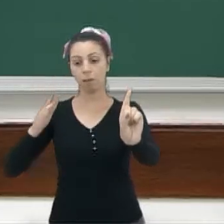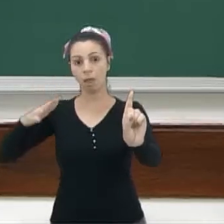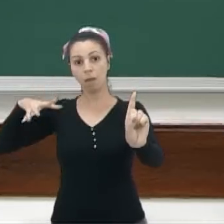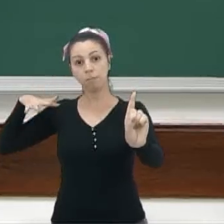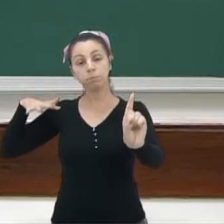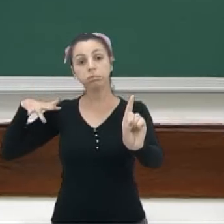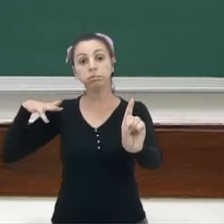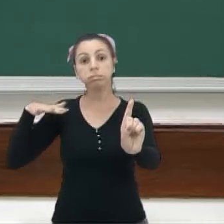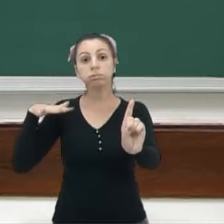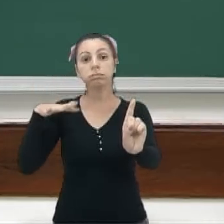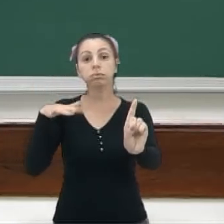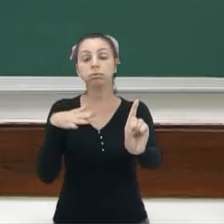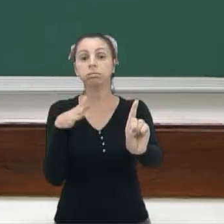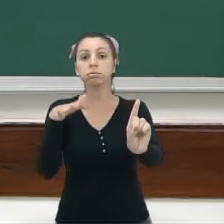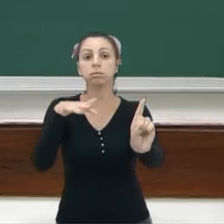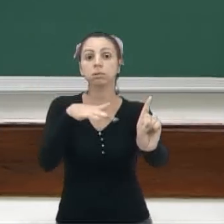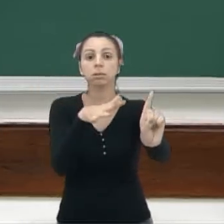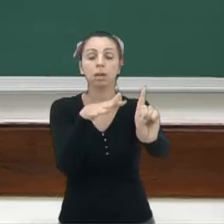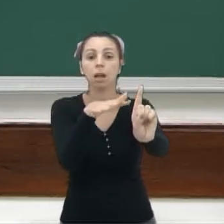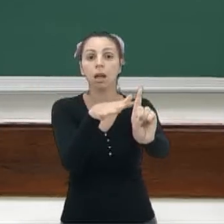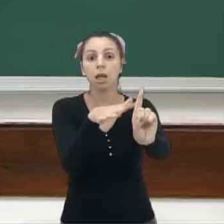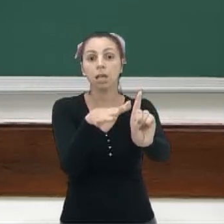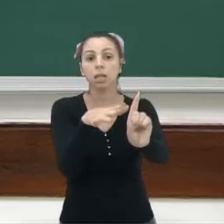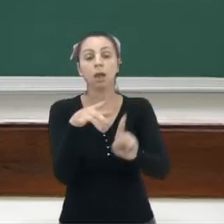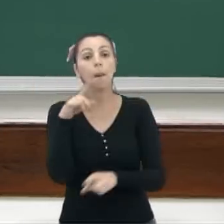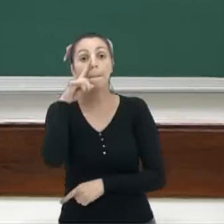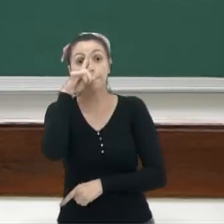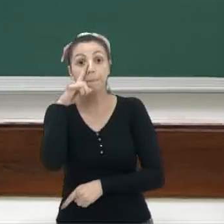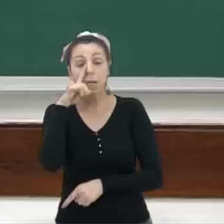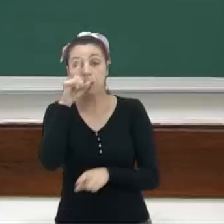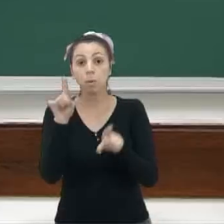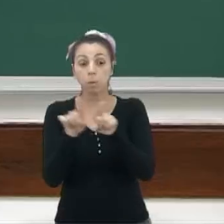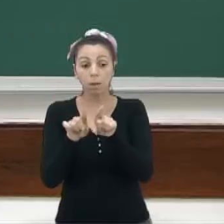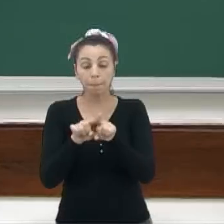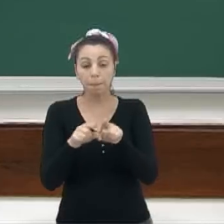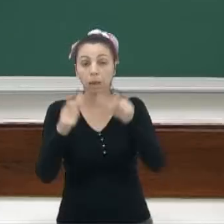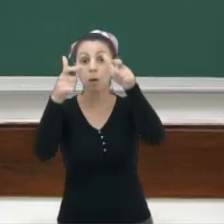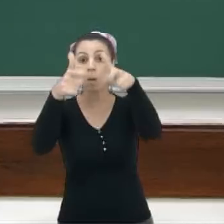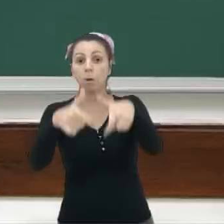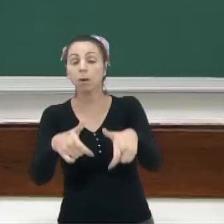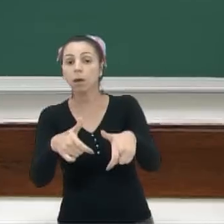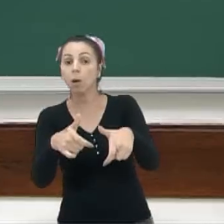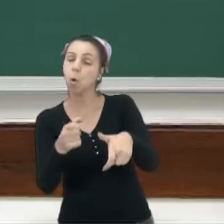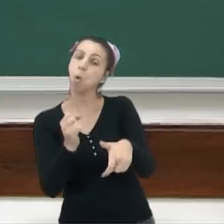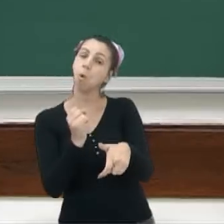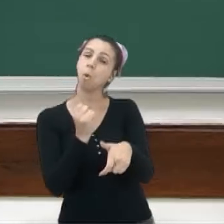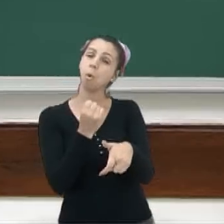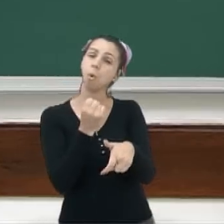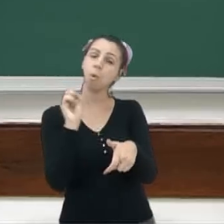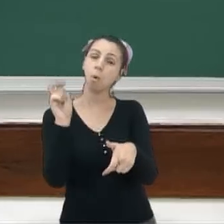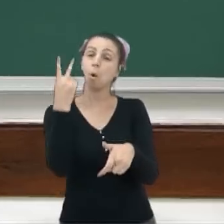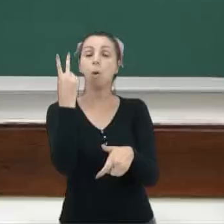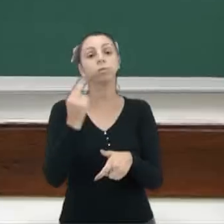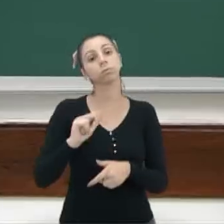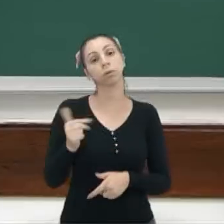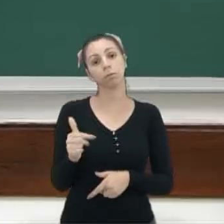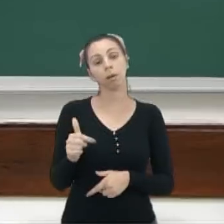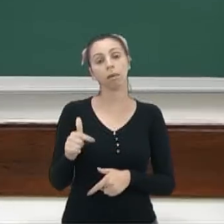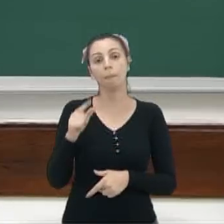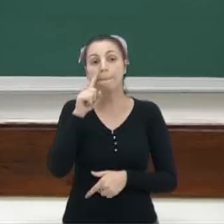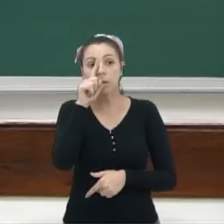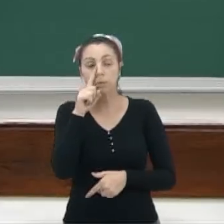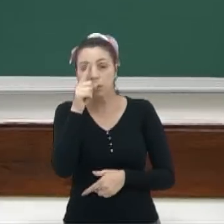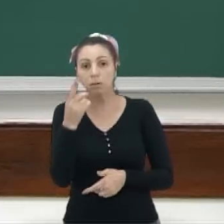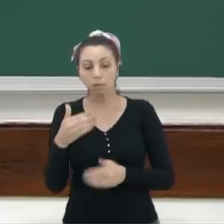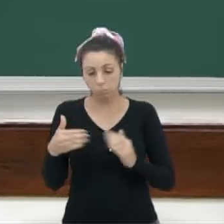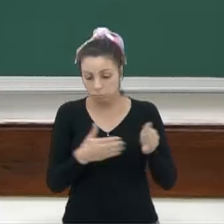tinha que navegar e quais eram os perigos de navegar por determinado local ou não. Então essas rotas são como